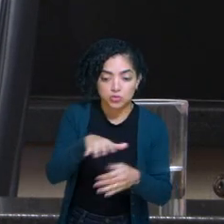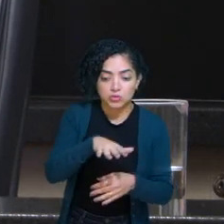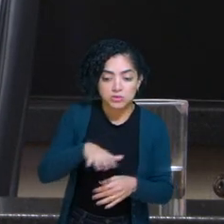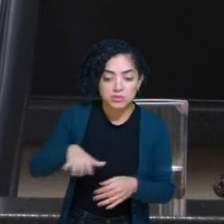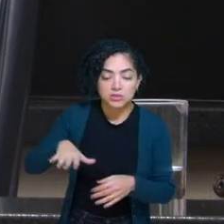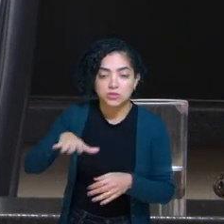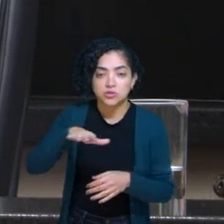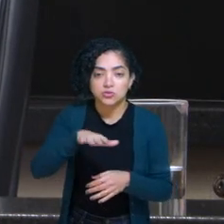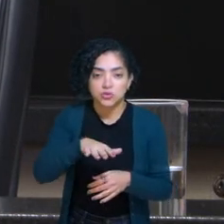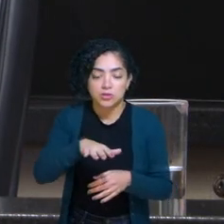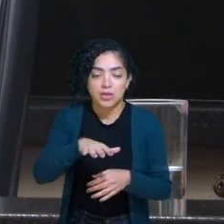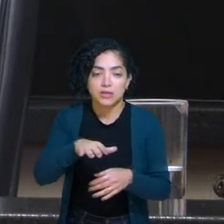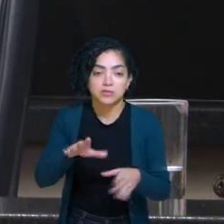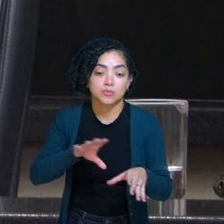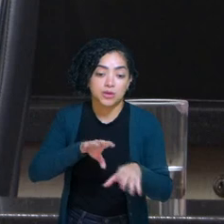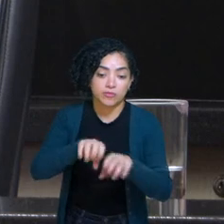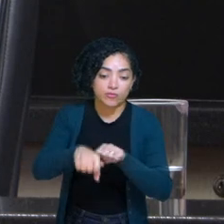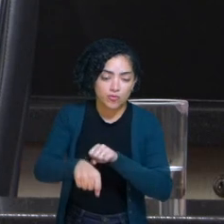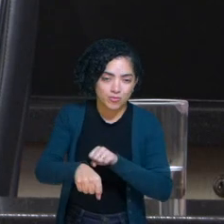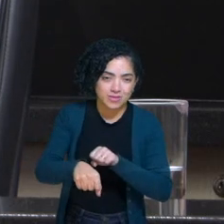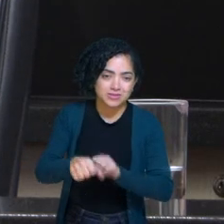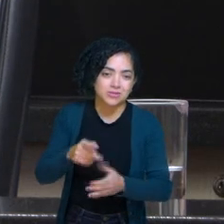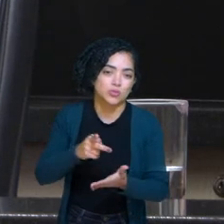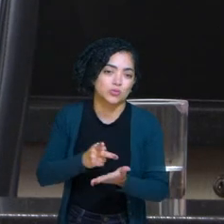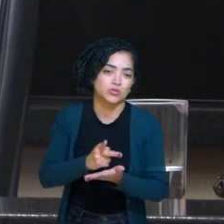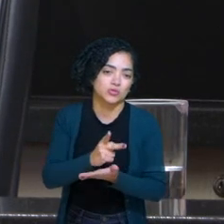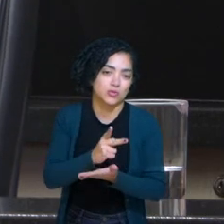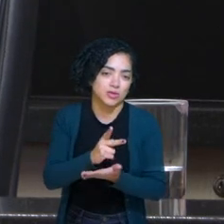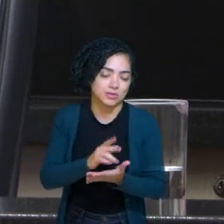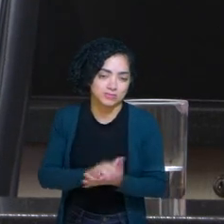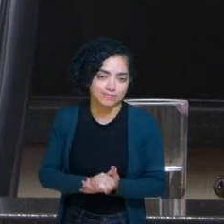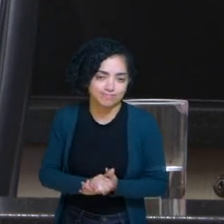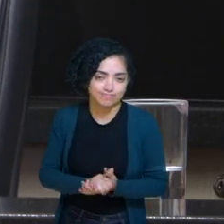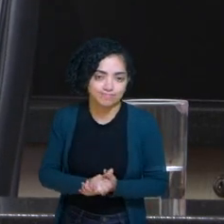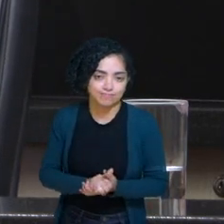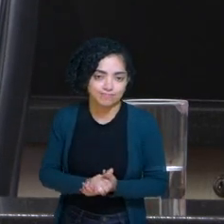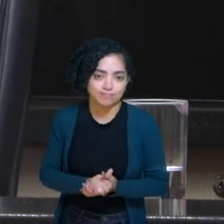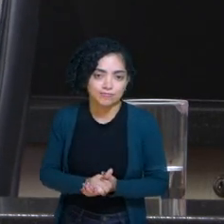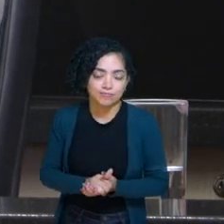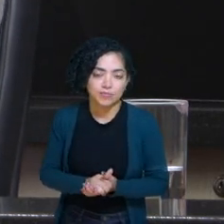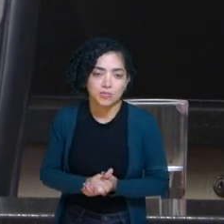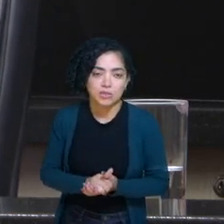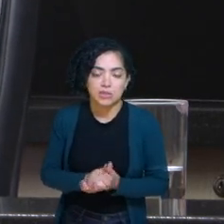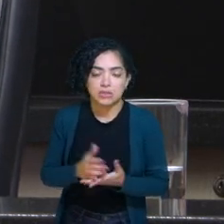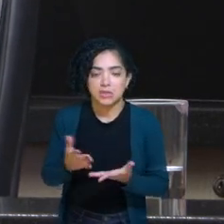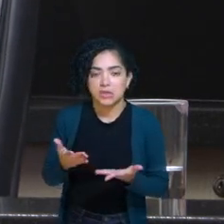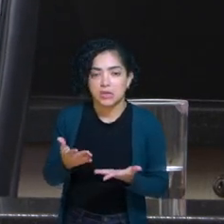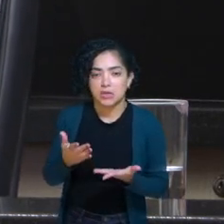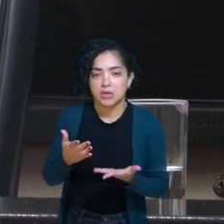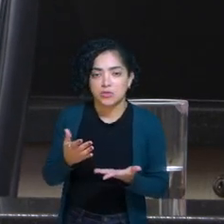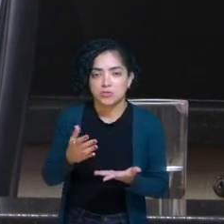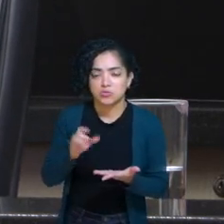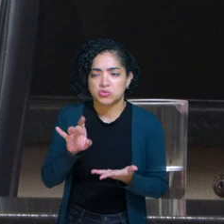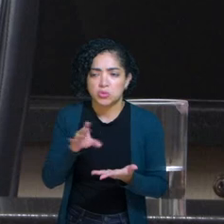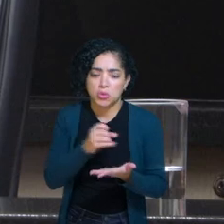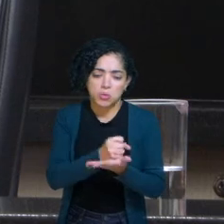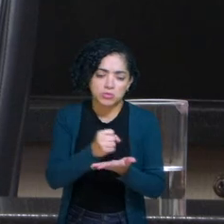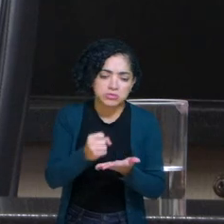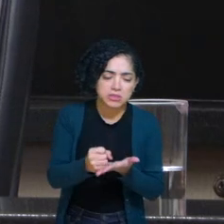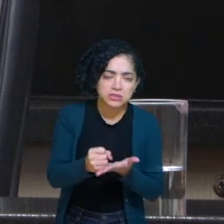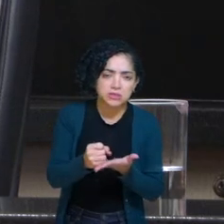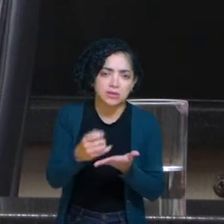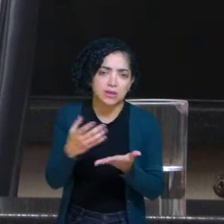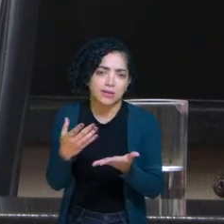Estado né para formação continuada tá e não né fazer contratar Fundações